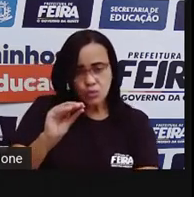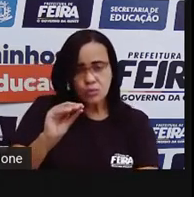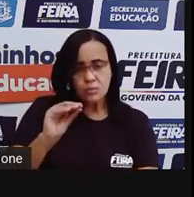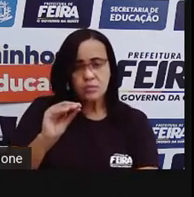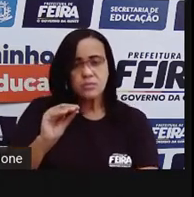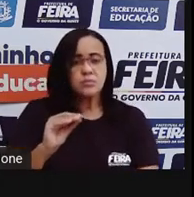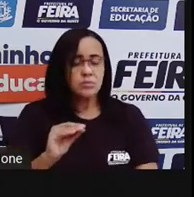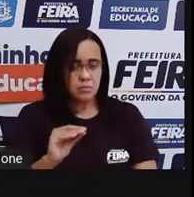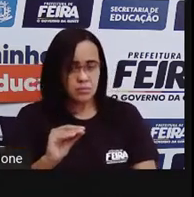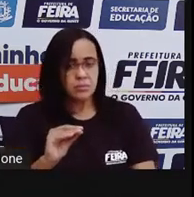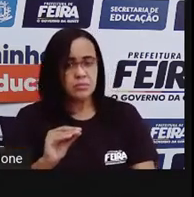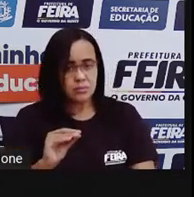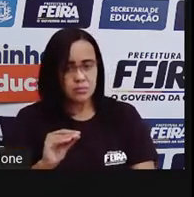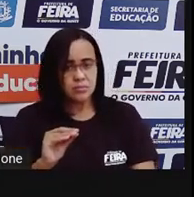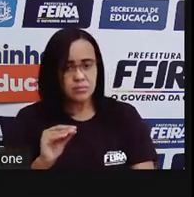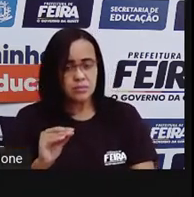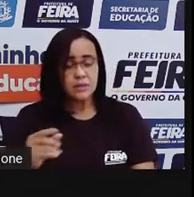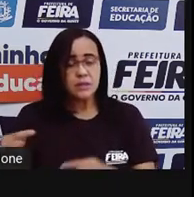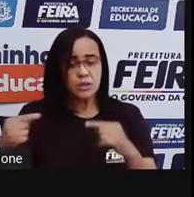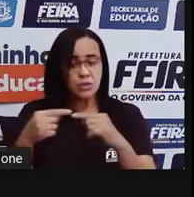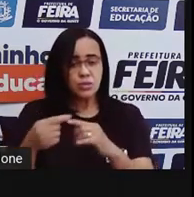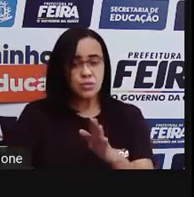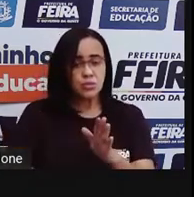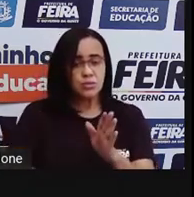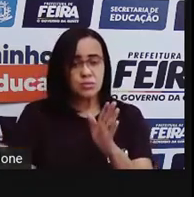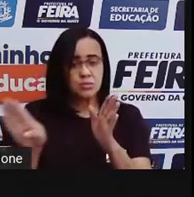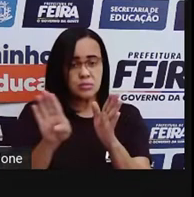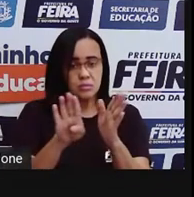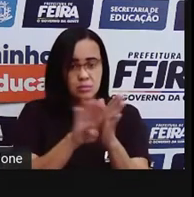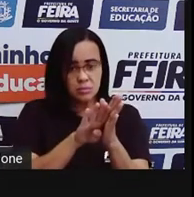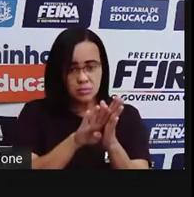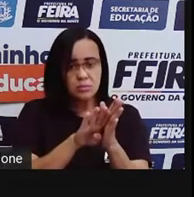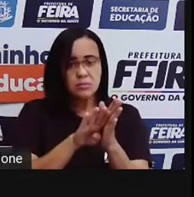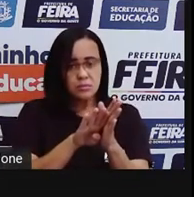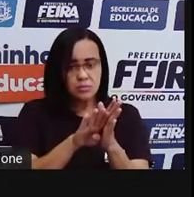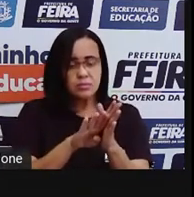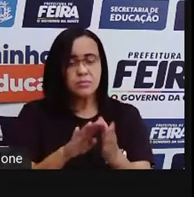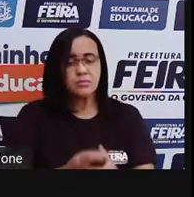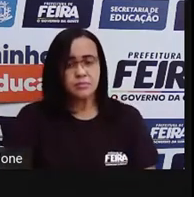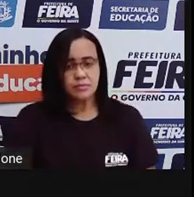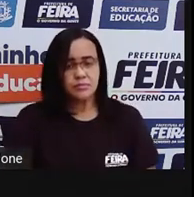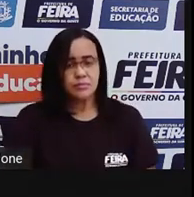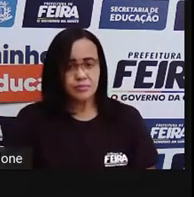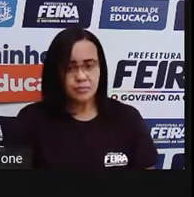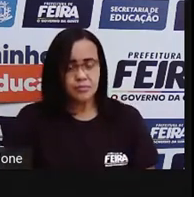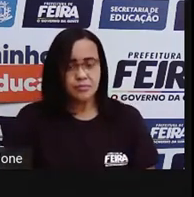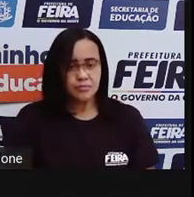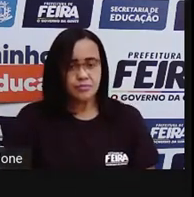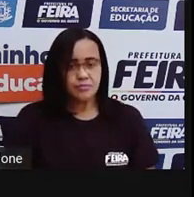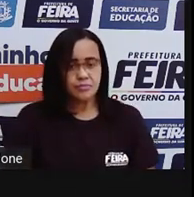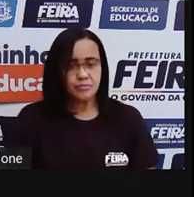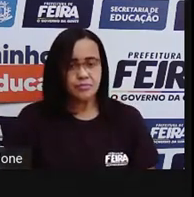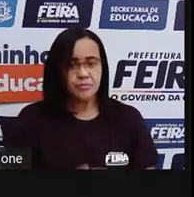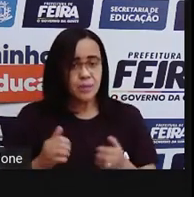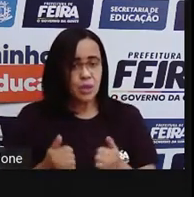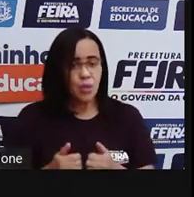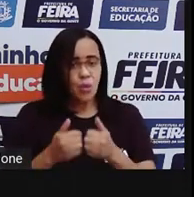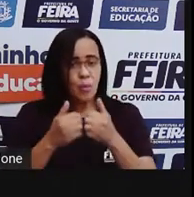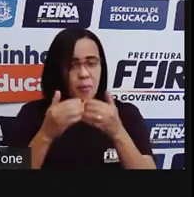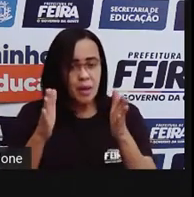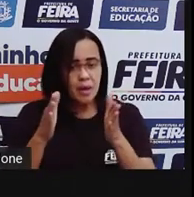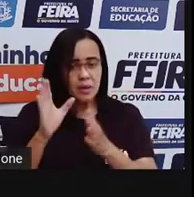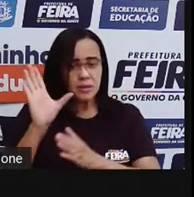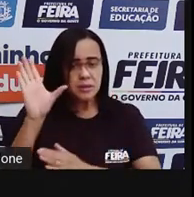boa tardezinha ou bom final de tarde, né? Porque o good evening ele é usado exatamente no início da noite, quando o sol,